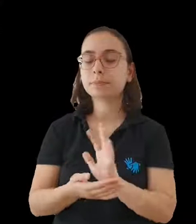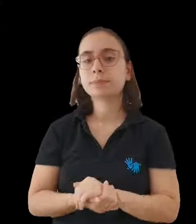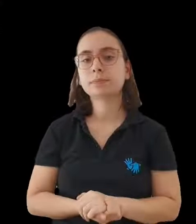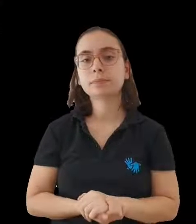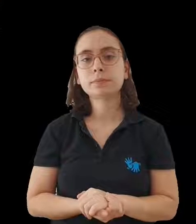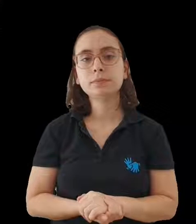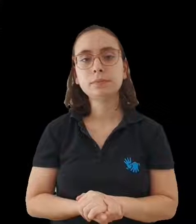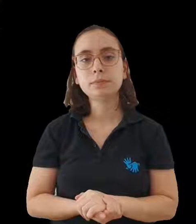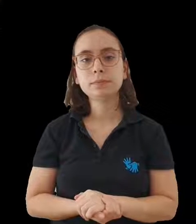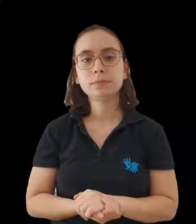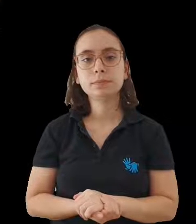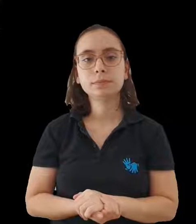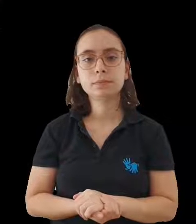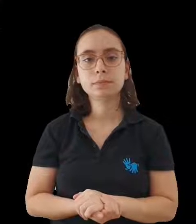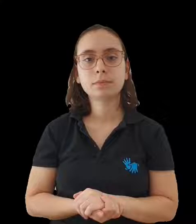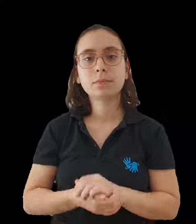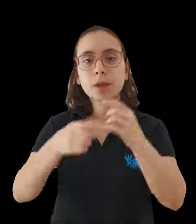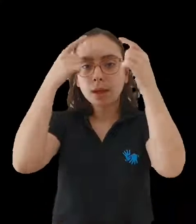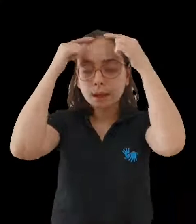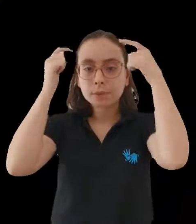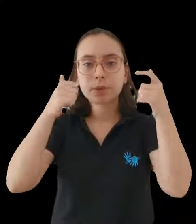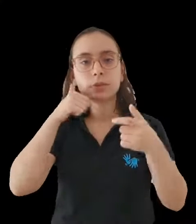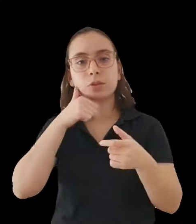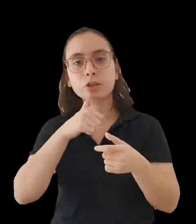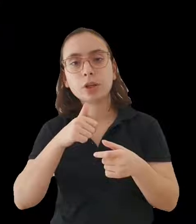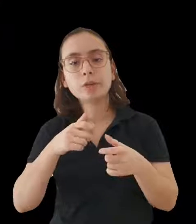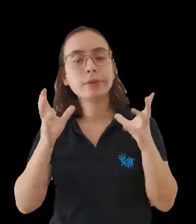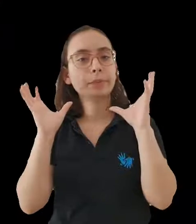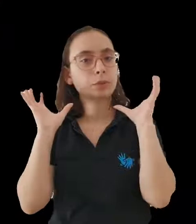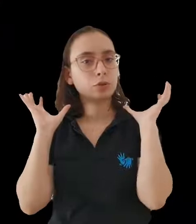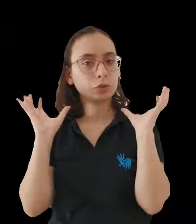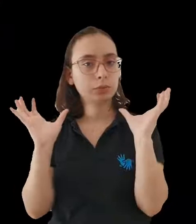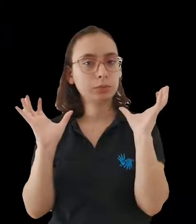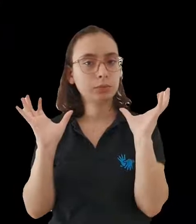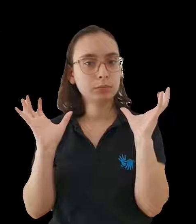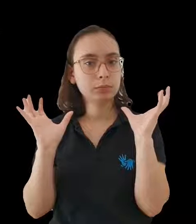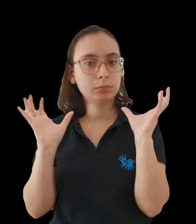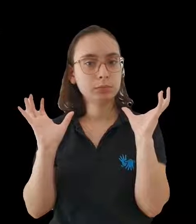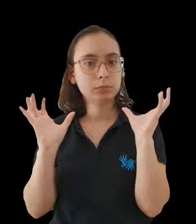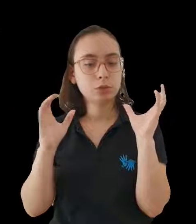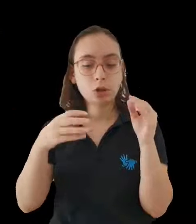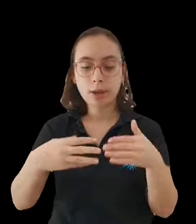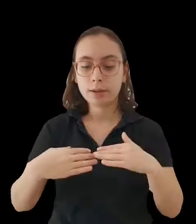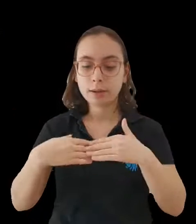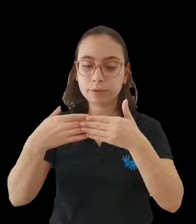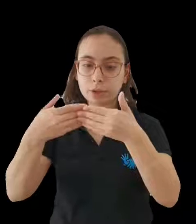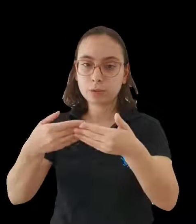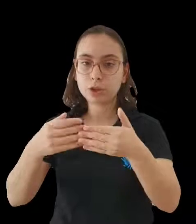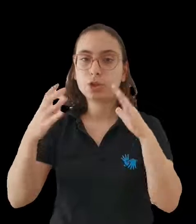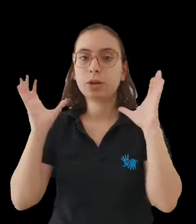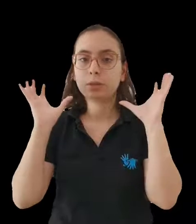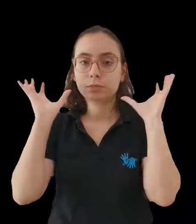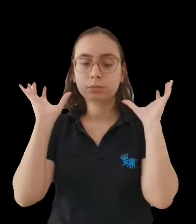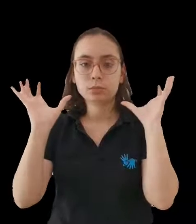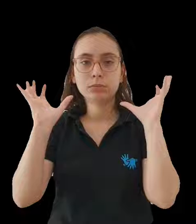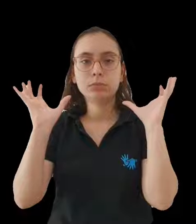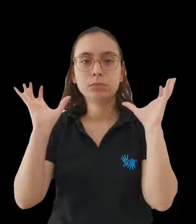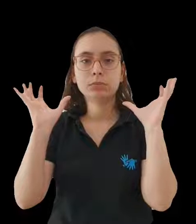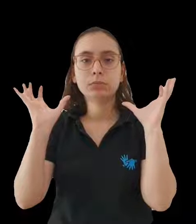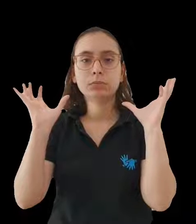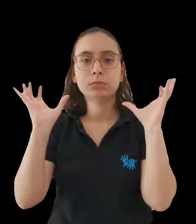aí, então, a princesa vai para o castelo. Aí vocês podem levantar o castelo.